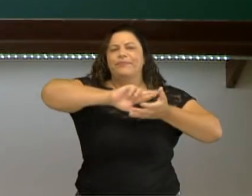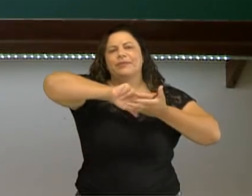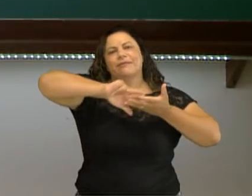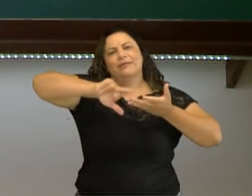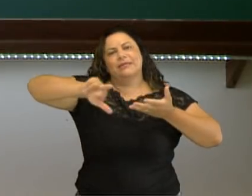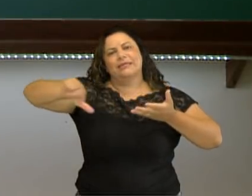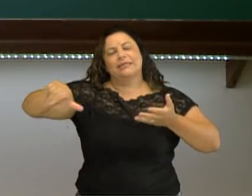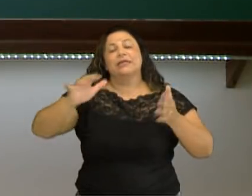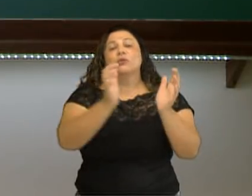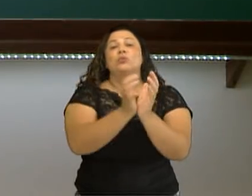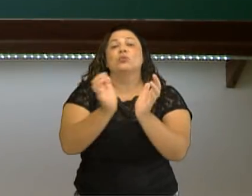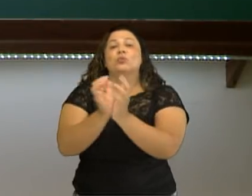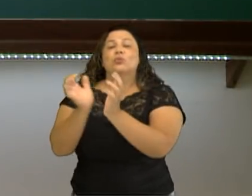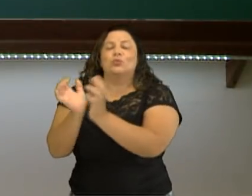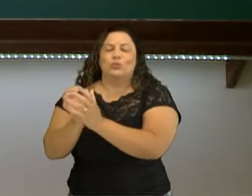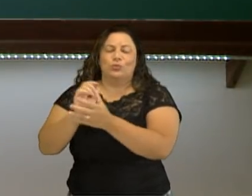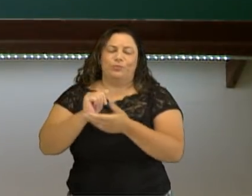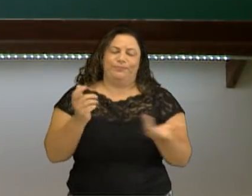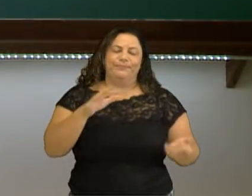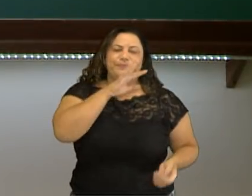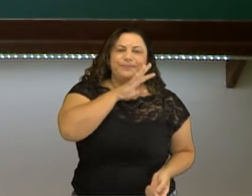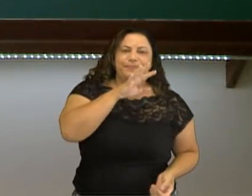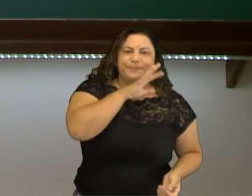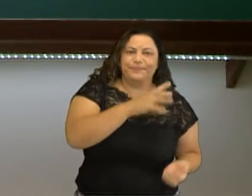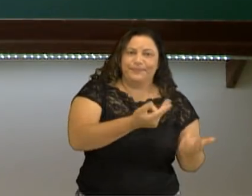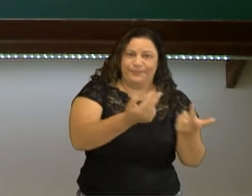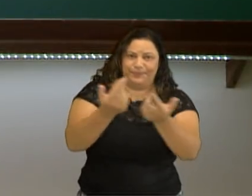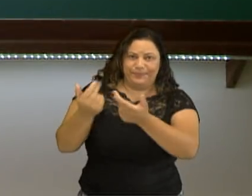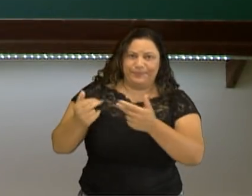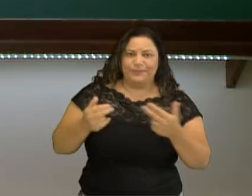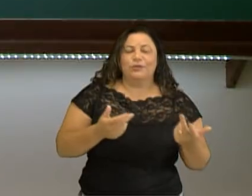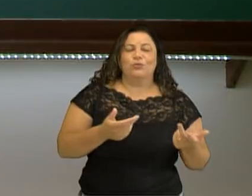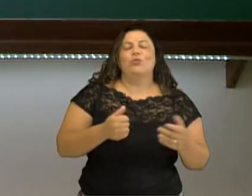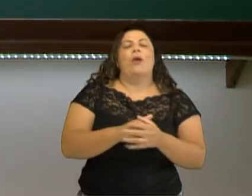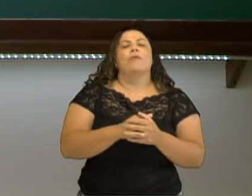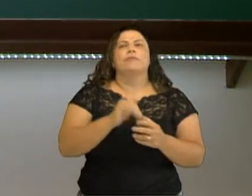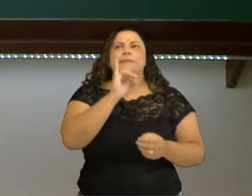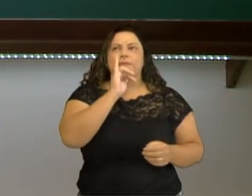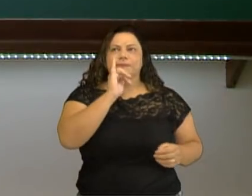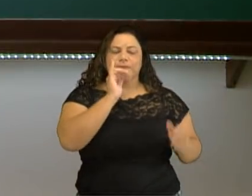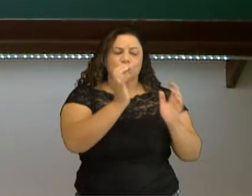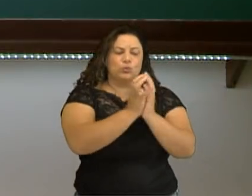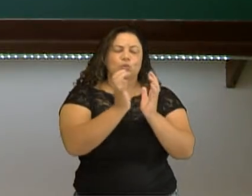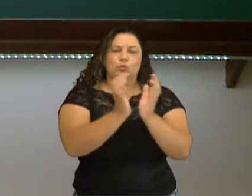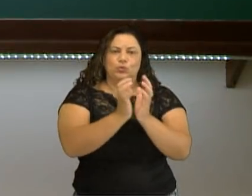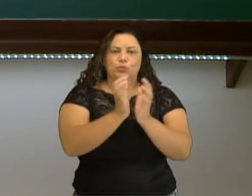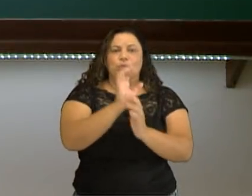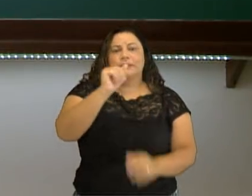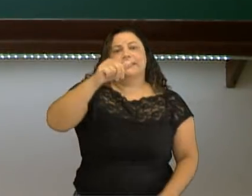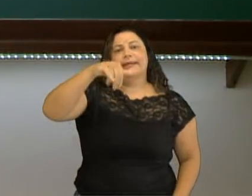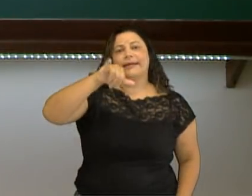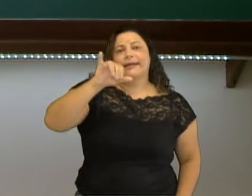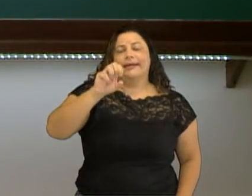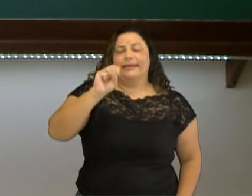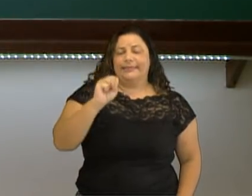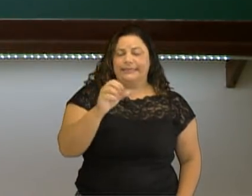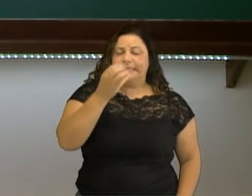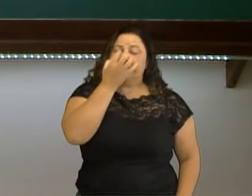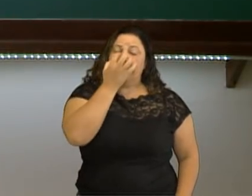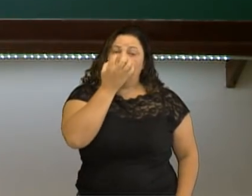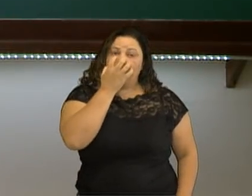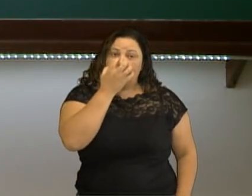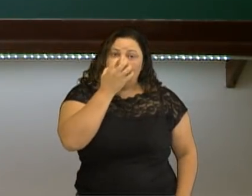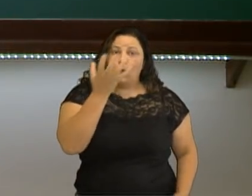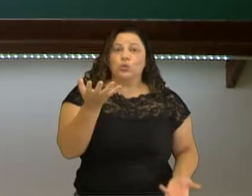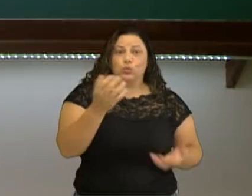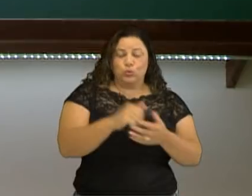do mesmo gênero. Por exemplo, o cachorro que eu falei para vocês, ele é o Canis familiaris, certo?